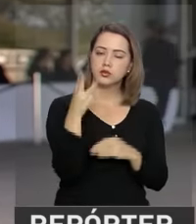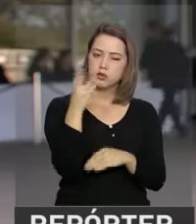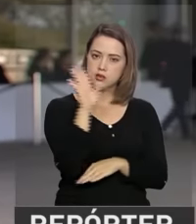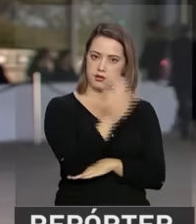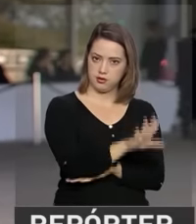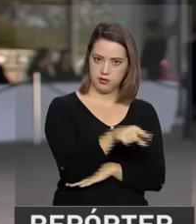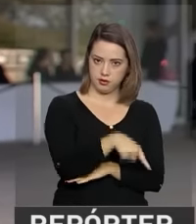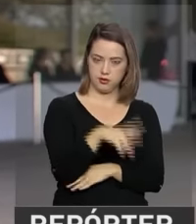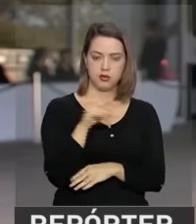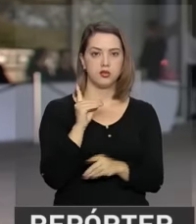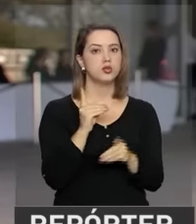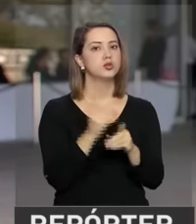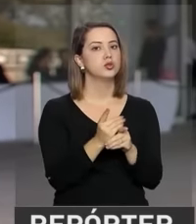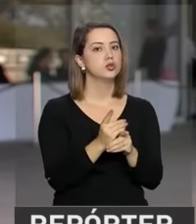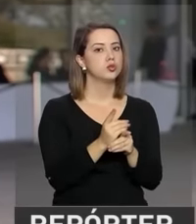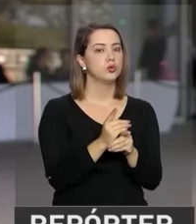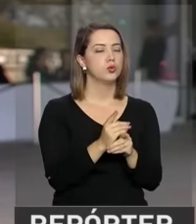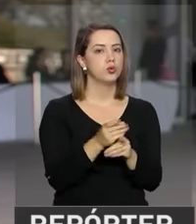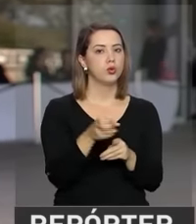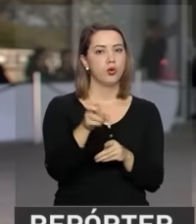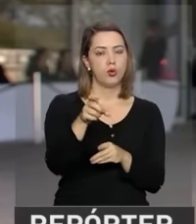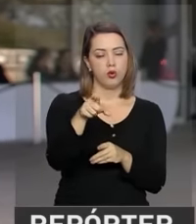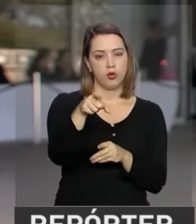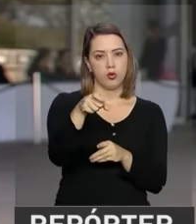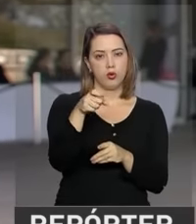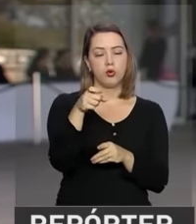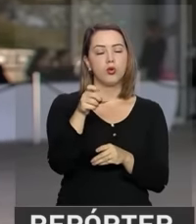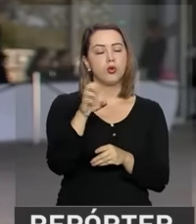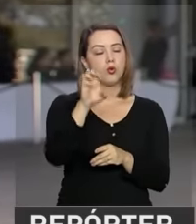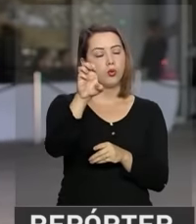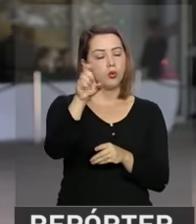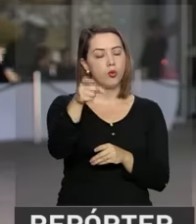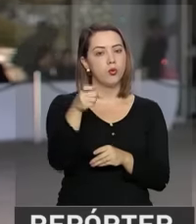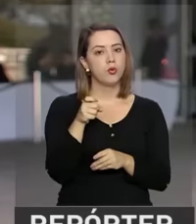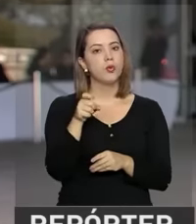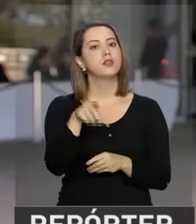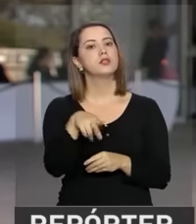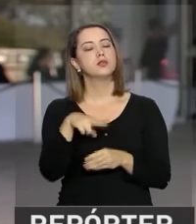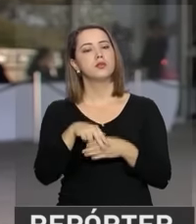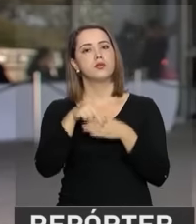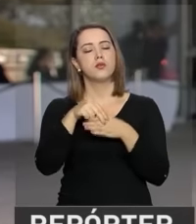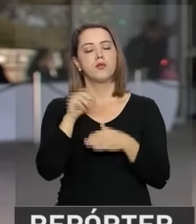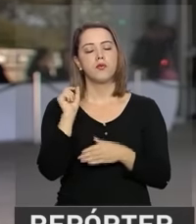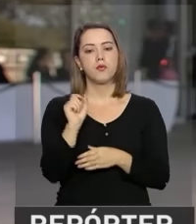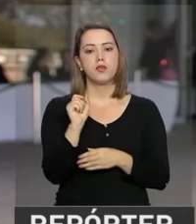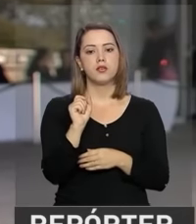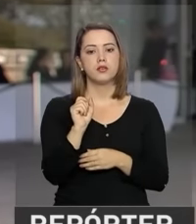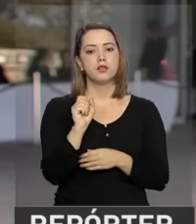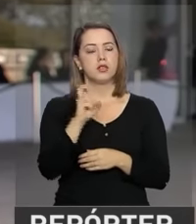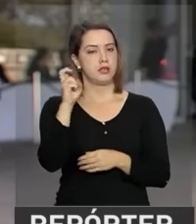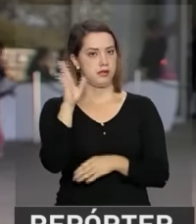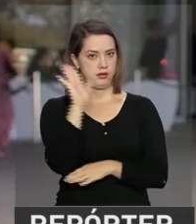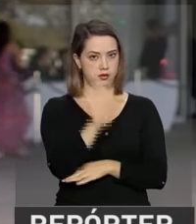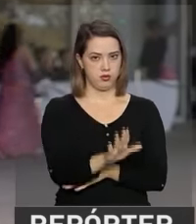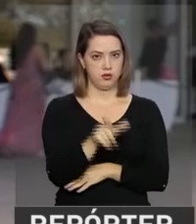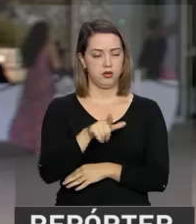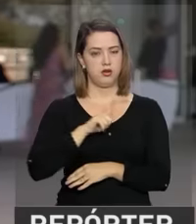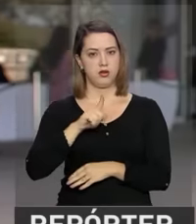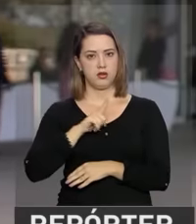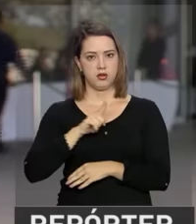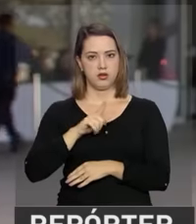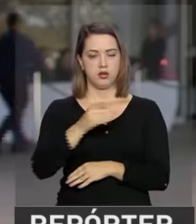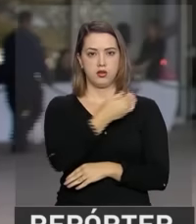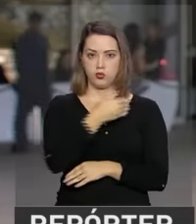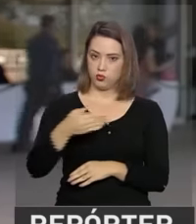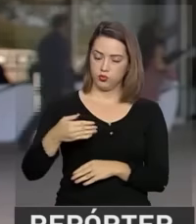reúne com o ex-vice-primeiro-ministro de Portugal, Paulo Portas. E às 5 da tarde, a audiência é com o governador do Rio Grande do